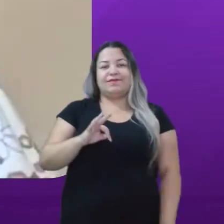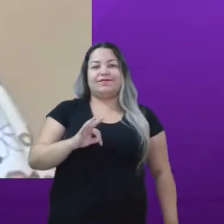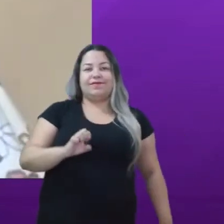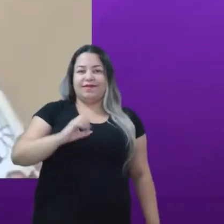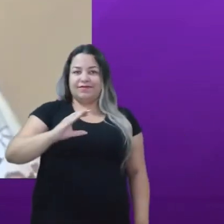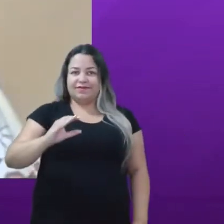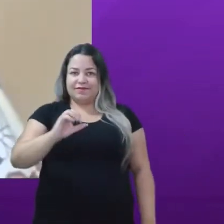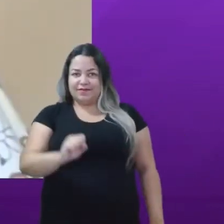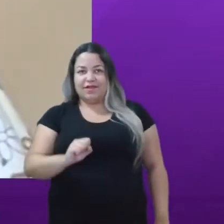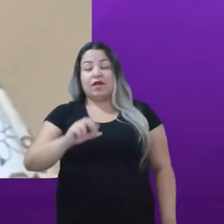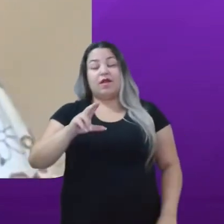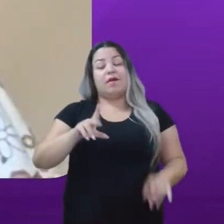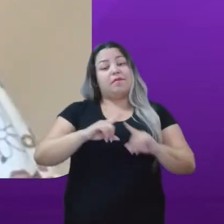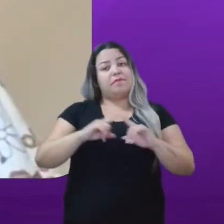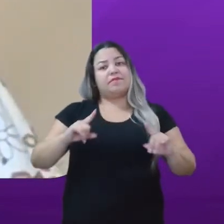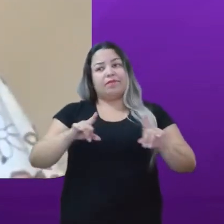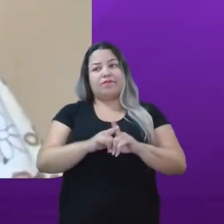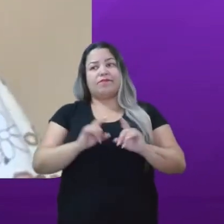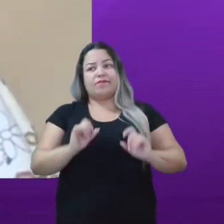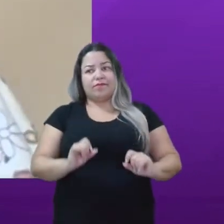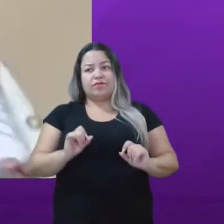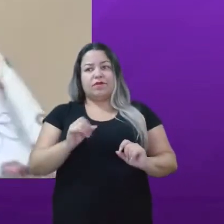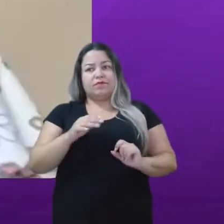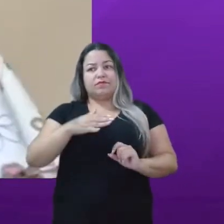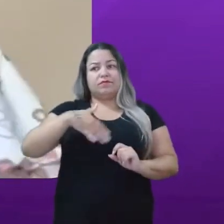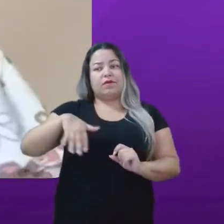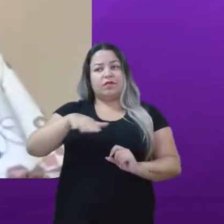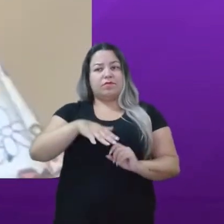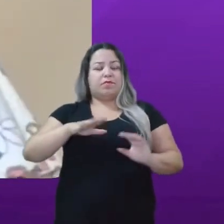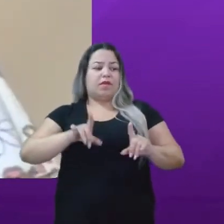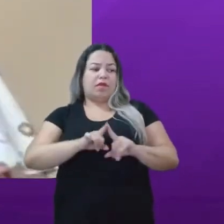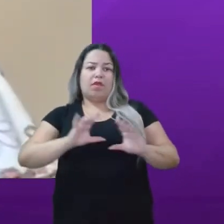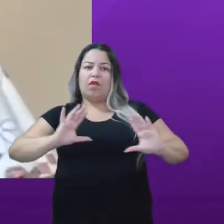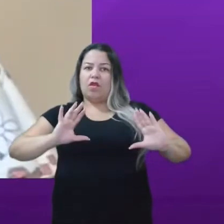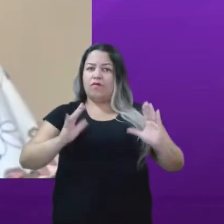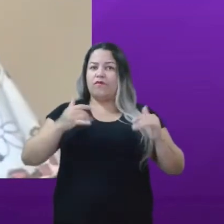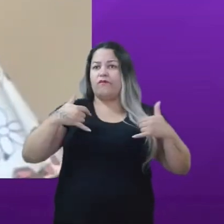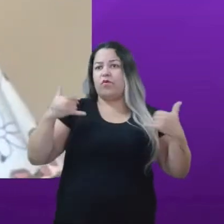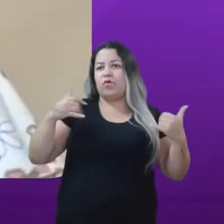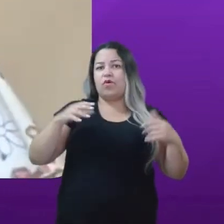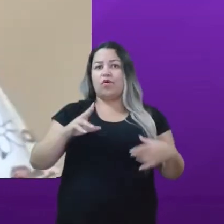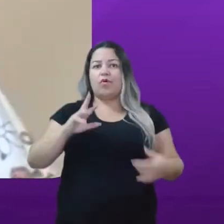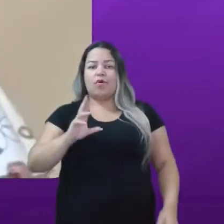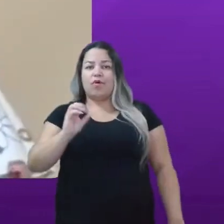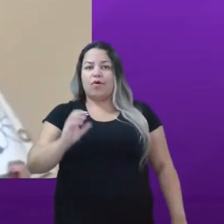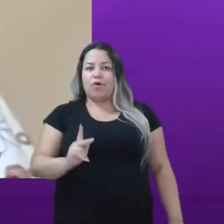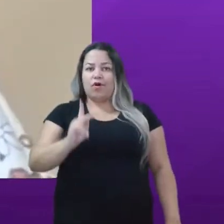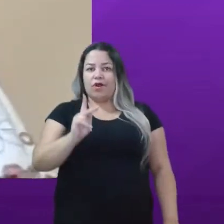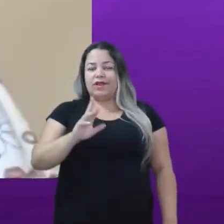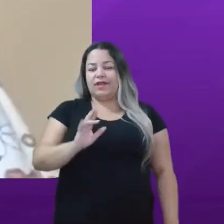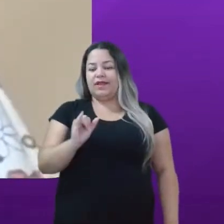eram tão techs assim, mas com grandes conglomerados, os grandes festivais, como o próprio Rock in Rio, ainda falando